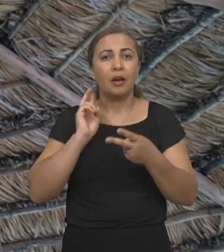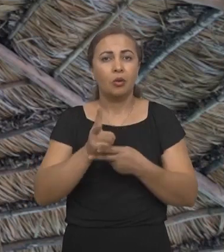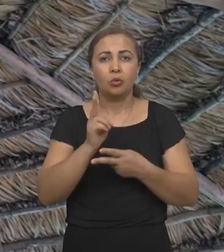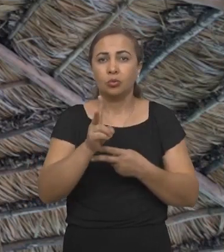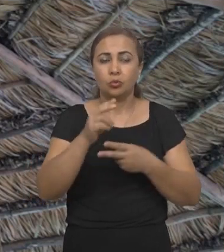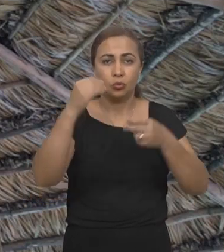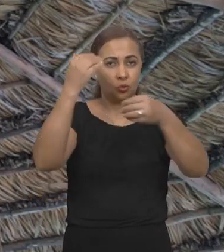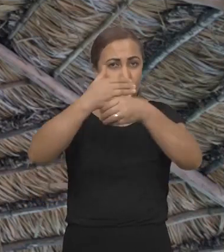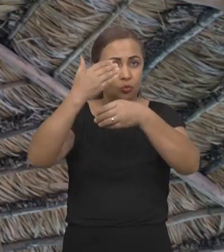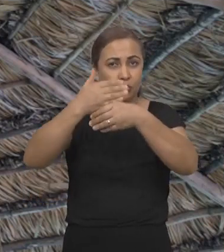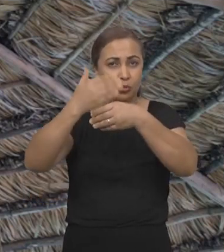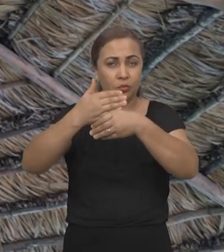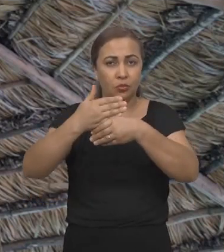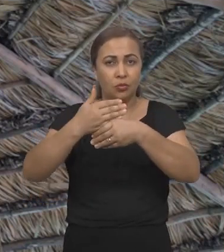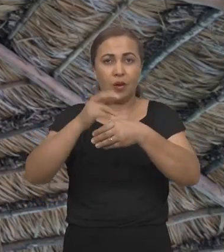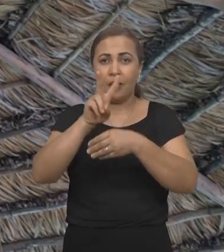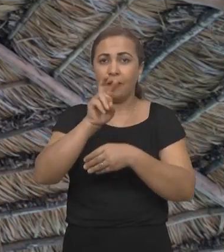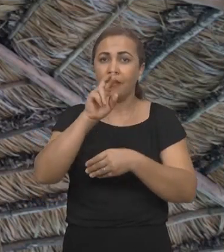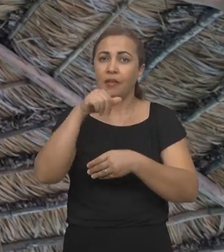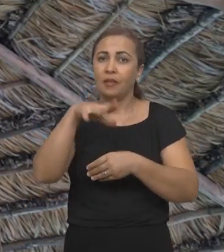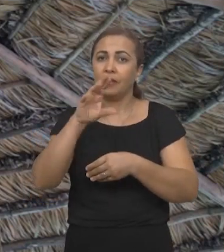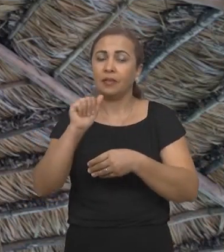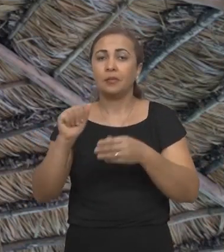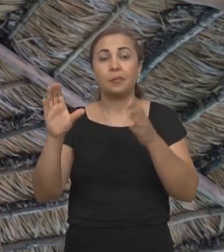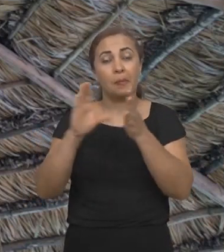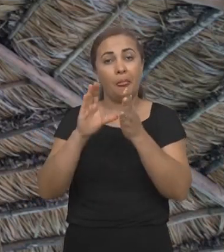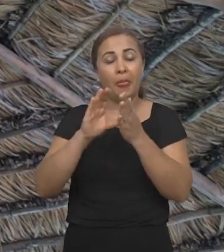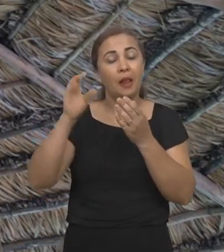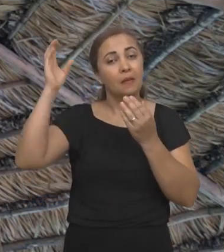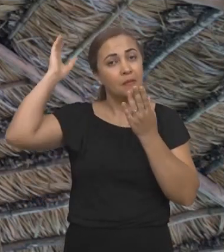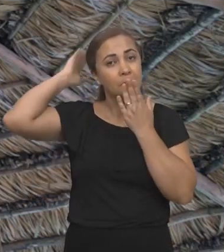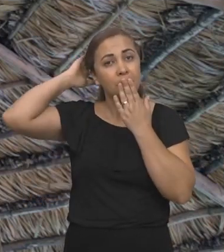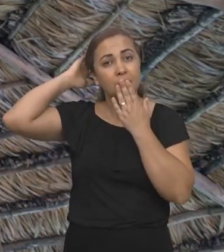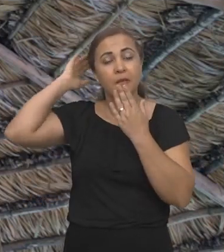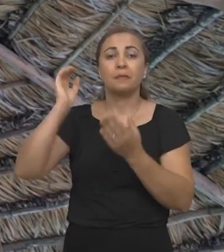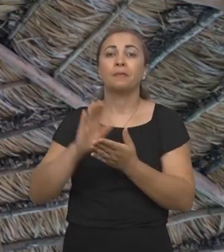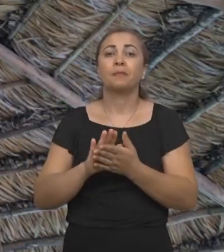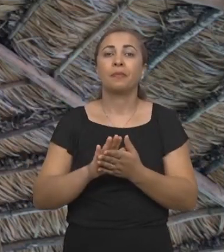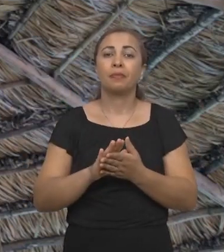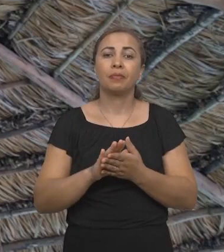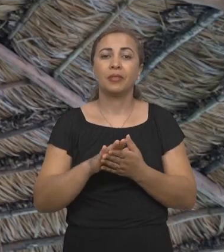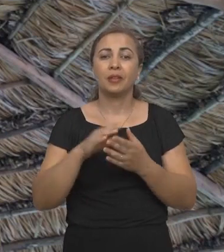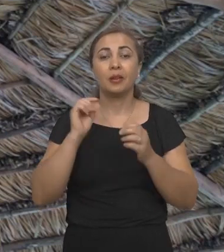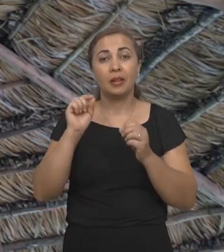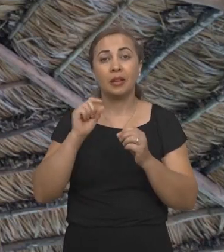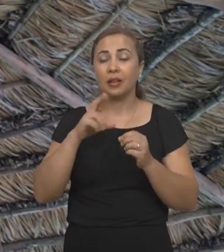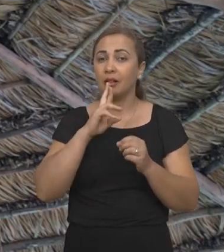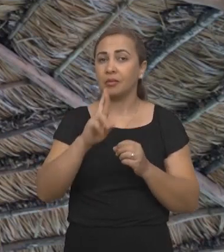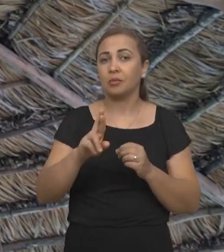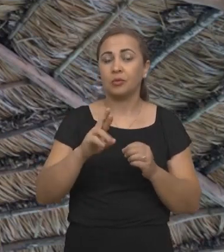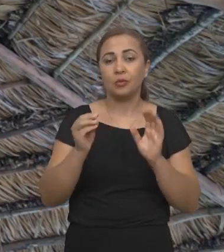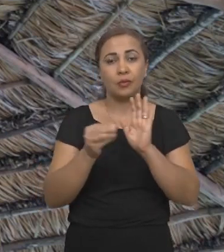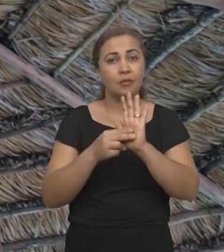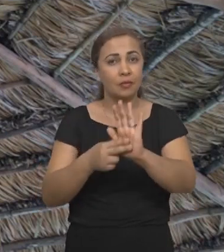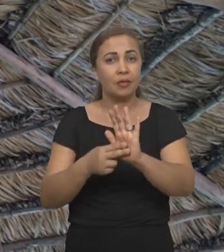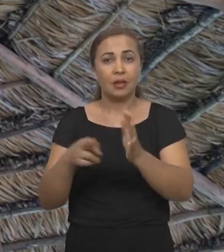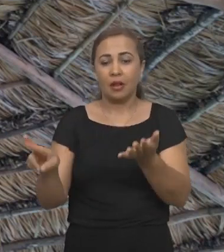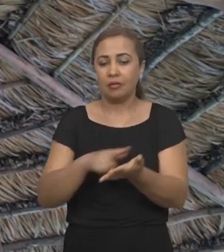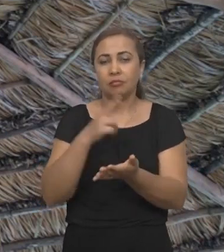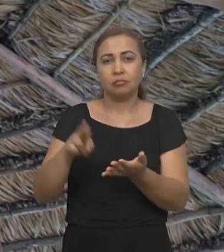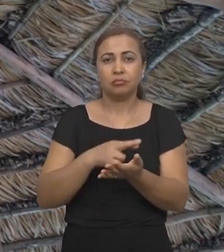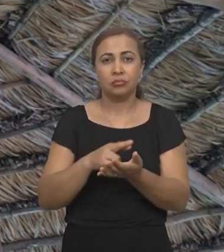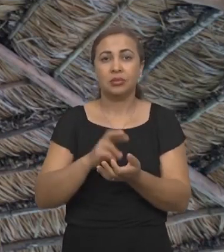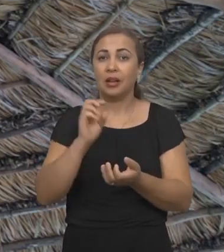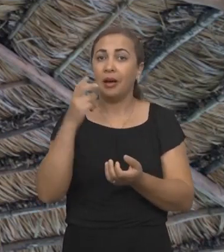sustentabilidade do processo construtível habitacional vernacular na aldeia indígena Itapuã Tupinambá de Olivença, né, cujos resultados foram publicados